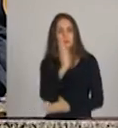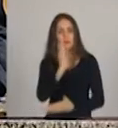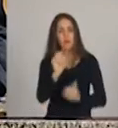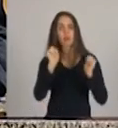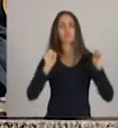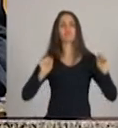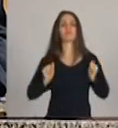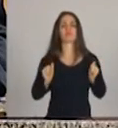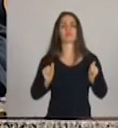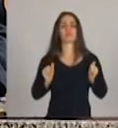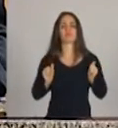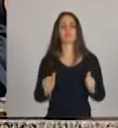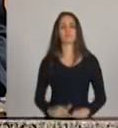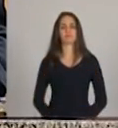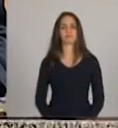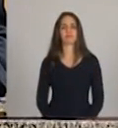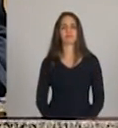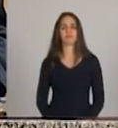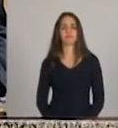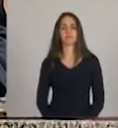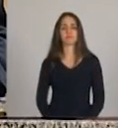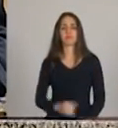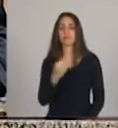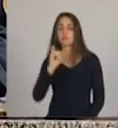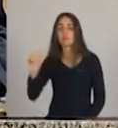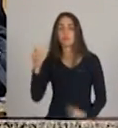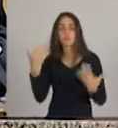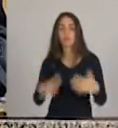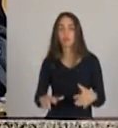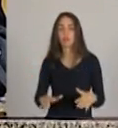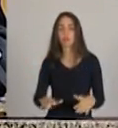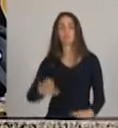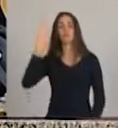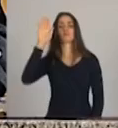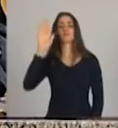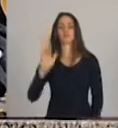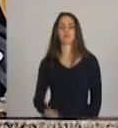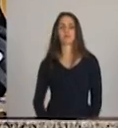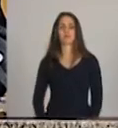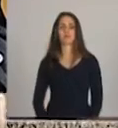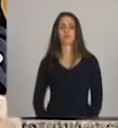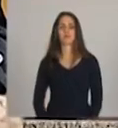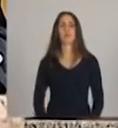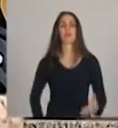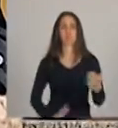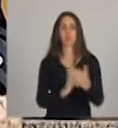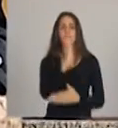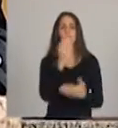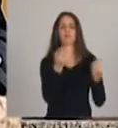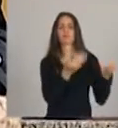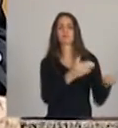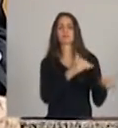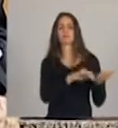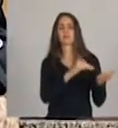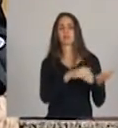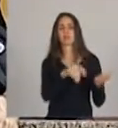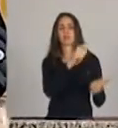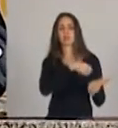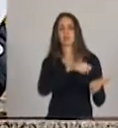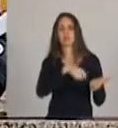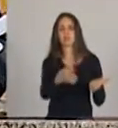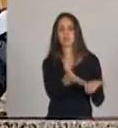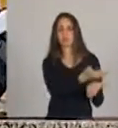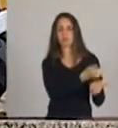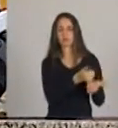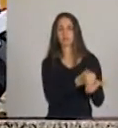estão e os contrários se manifestem. Aprovado. A Secretaria para Extração dos